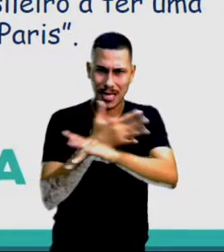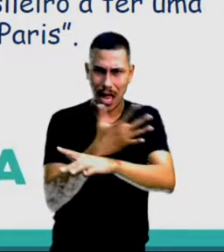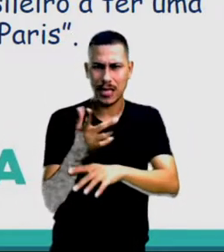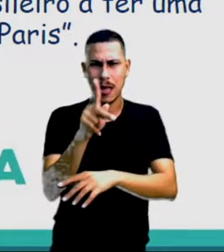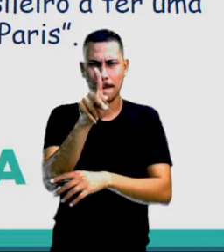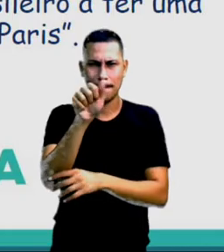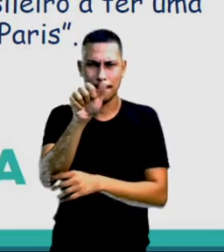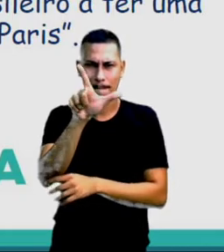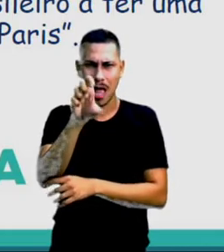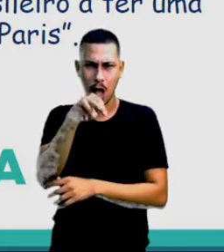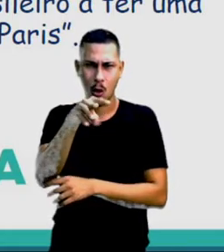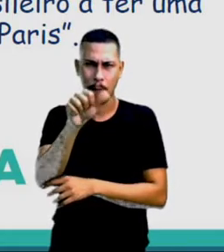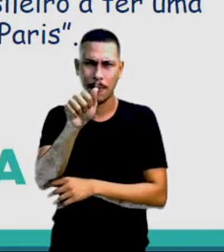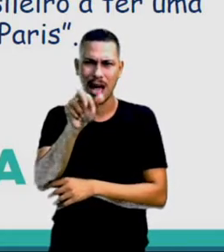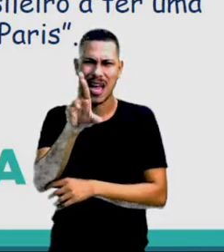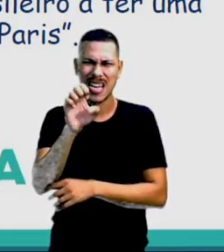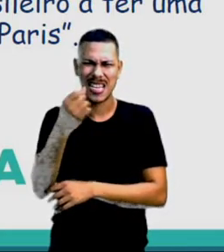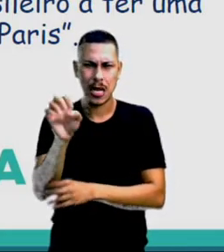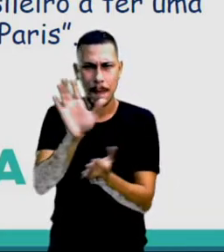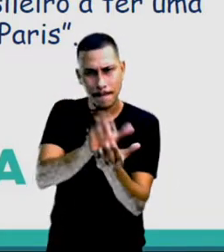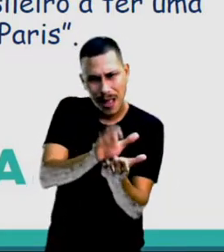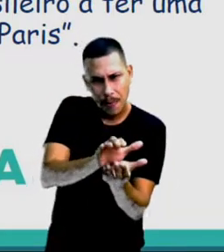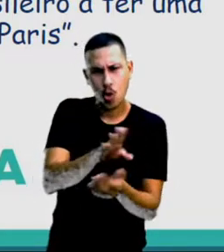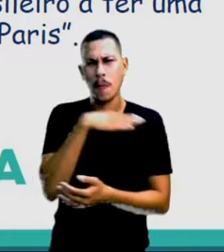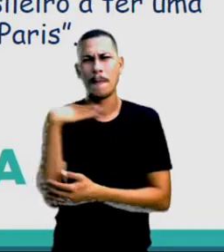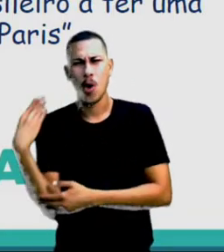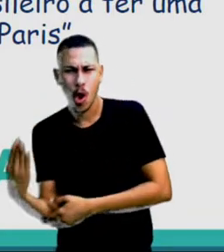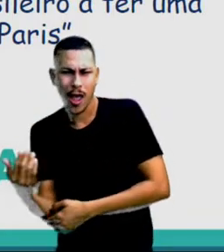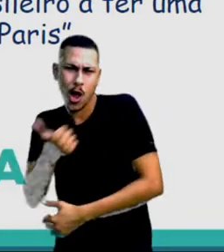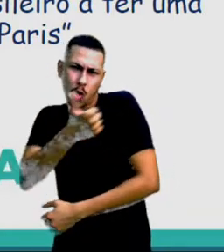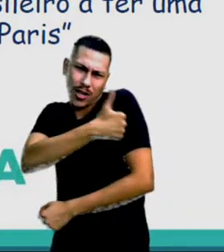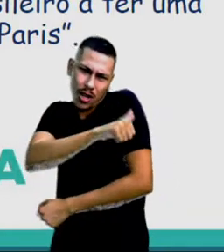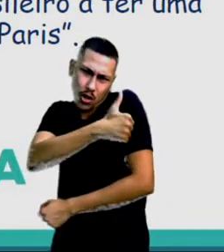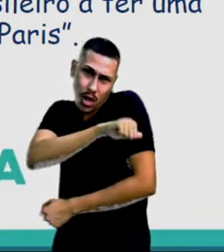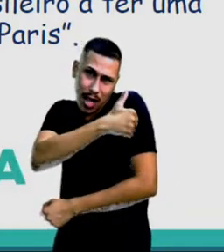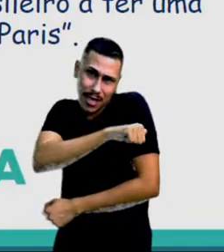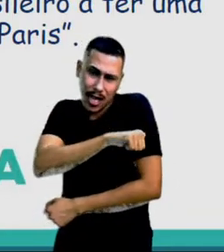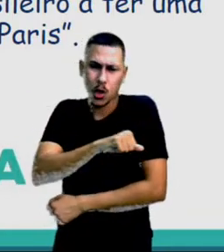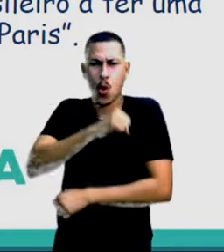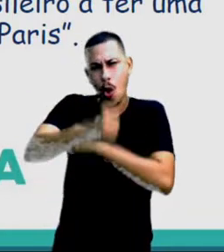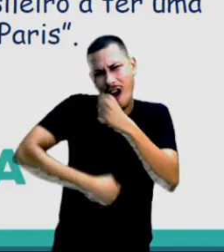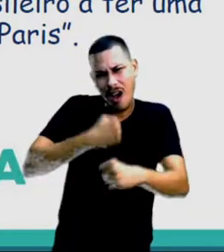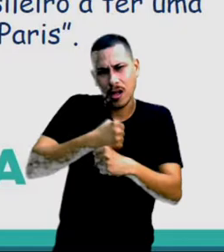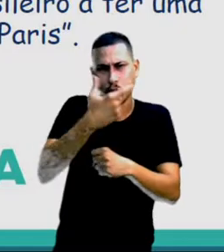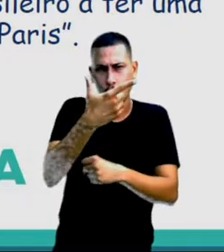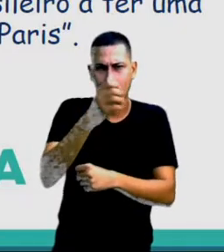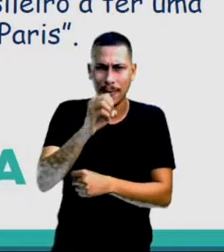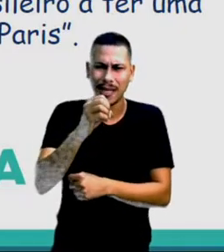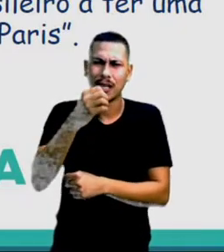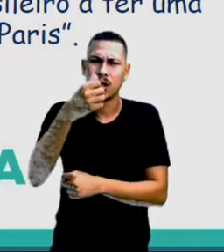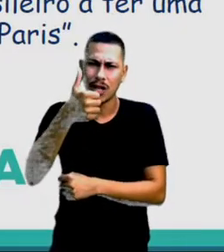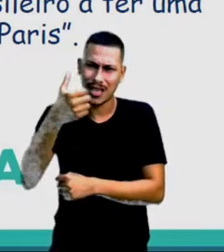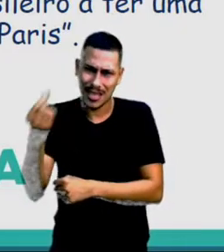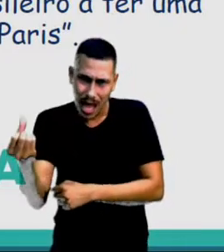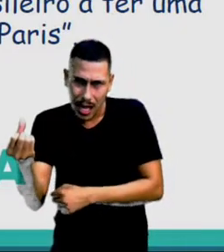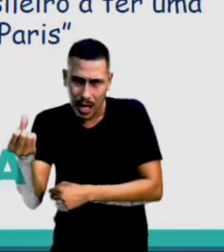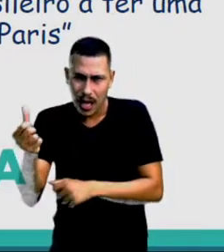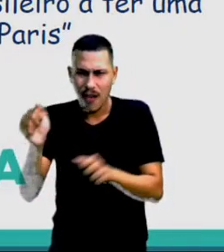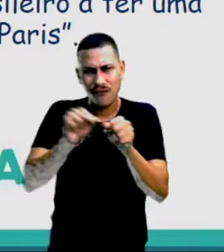de fevereiro de 1952. Morreu no Rio de Janeiro, em 6 de junho de 2016. Foi